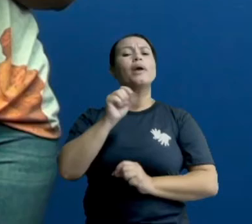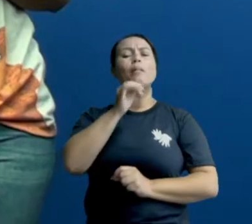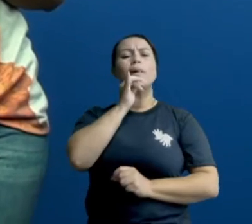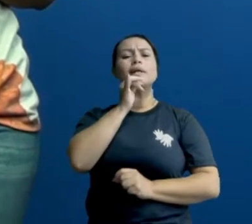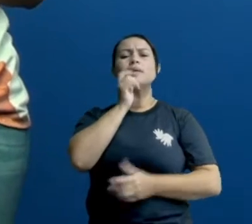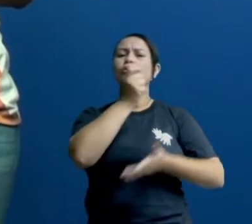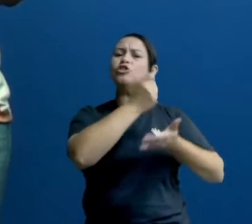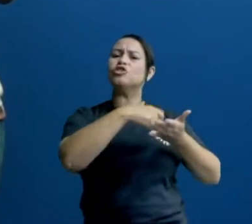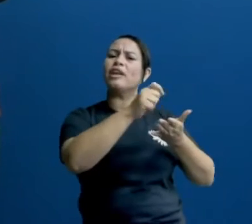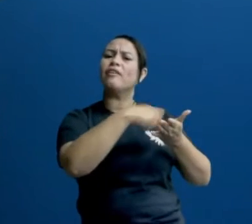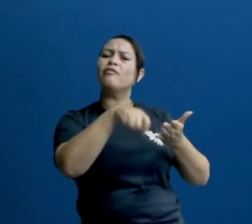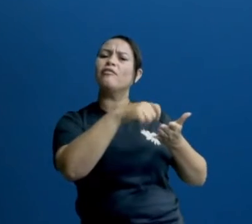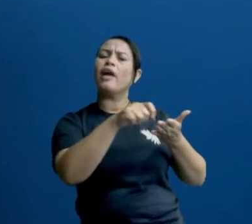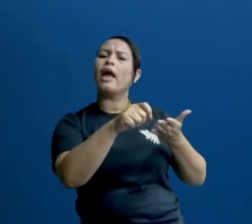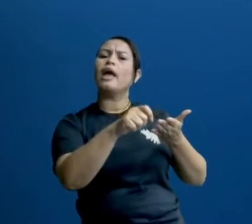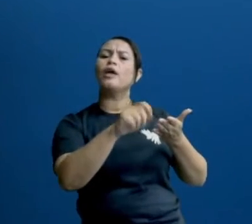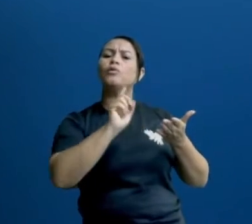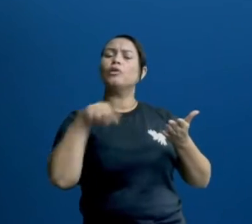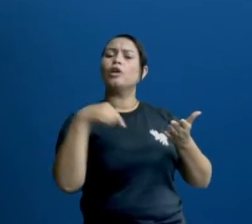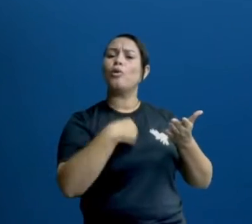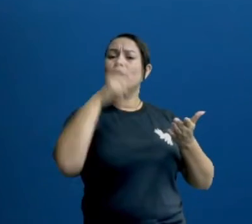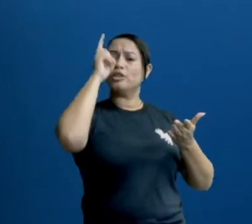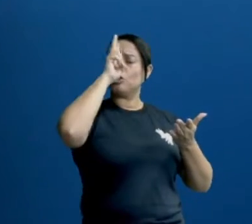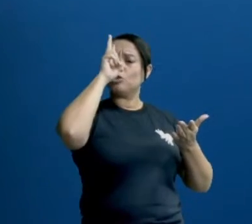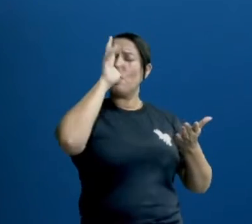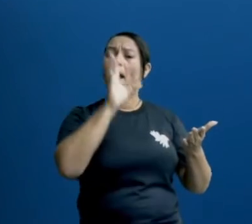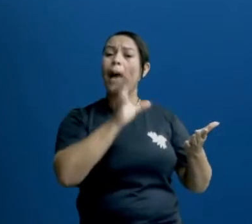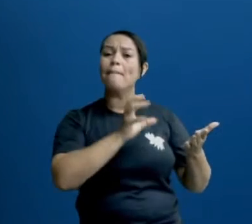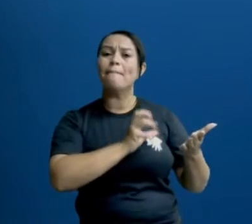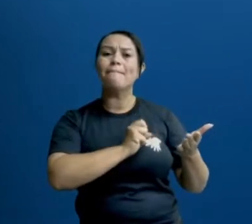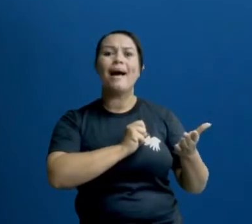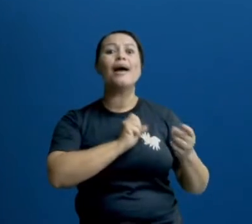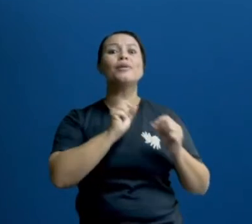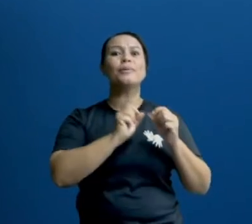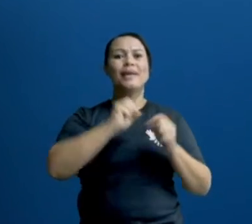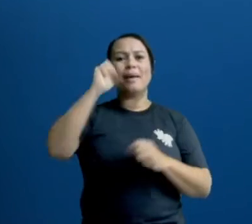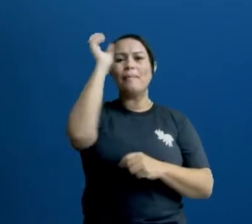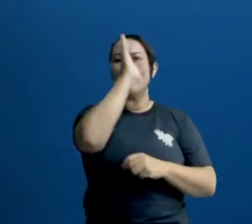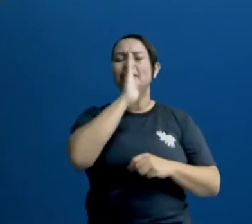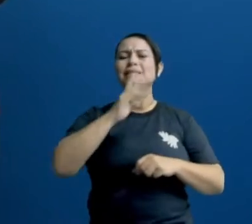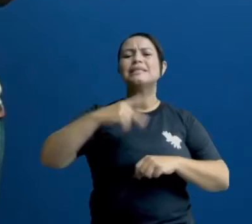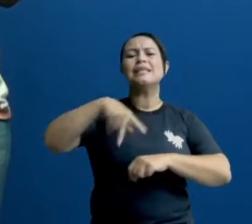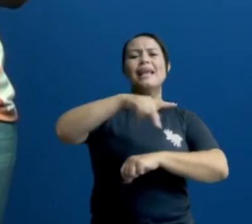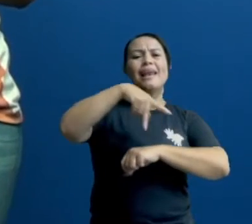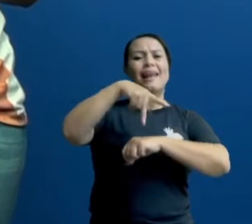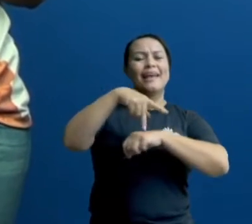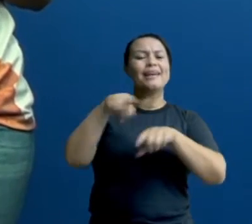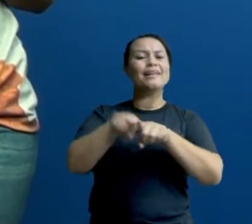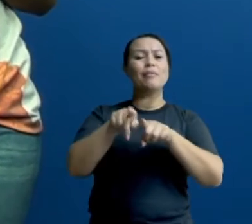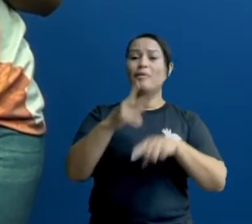um capítulo da história de nossa amada terra brasileira, no Monte das